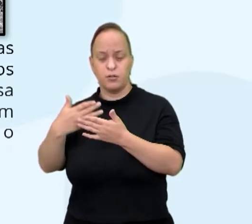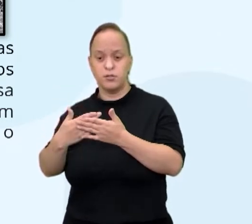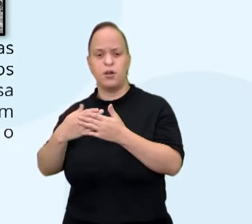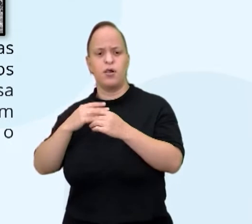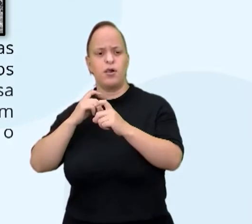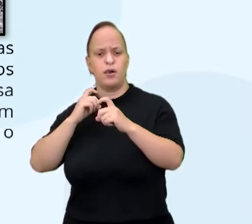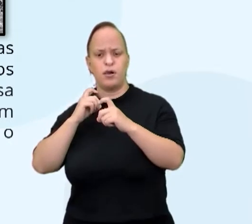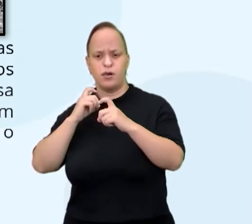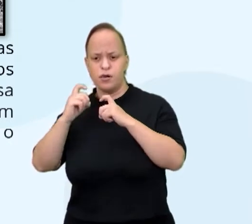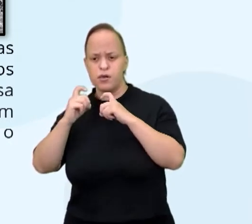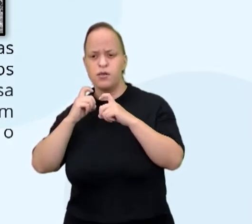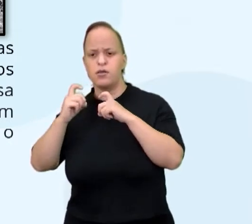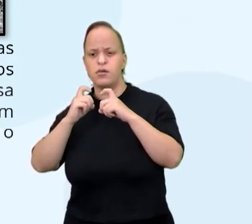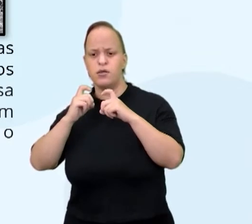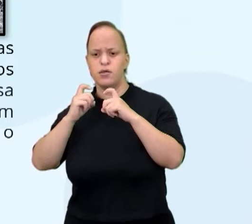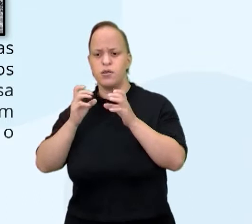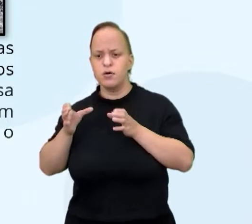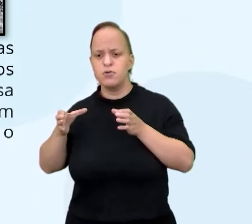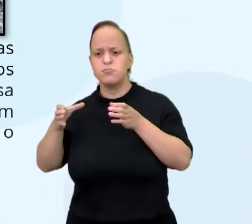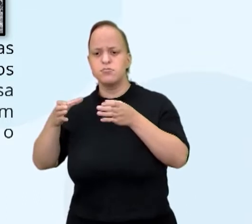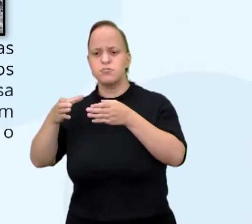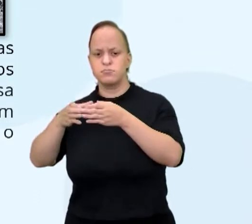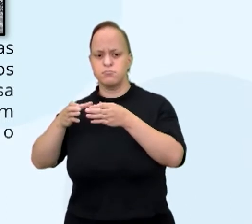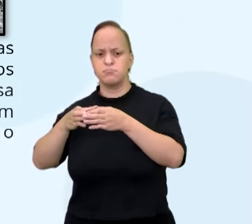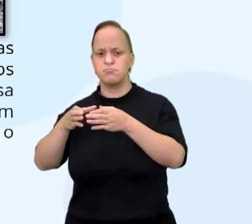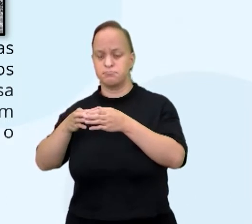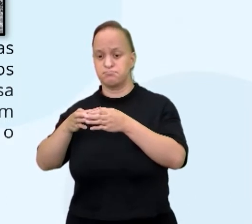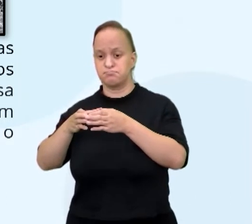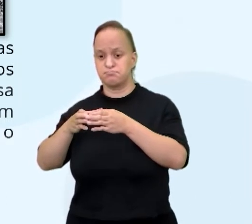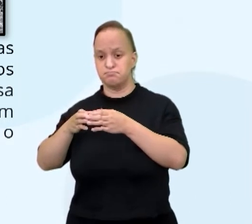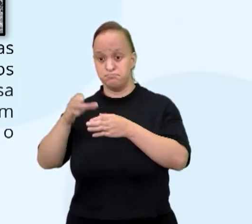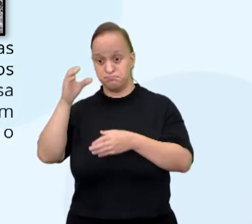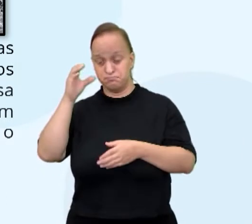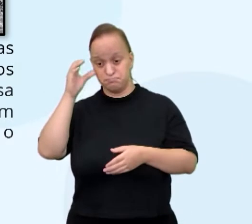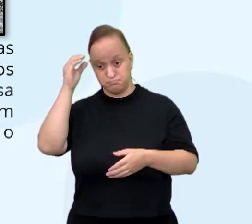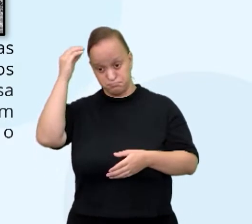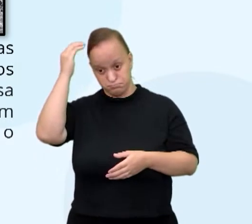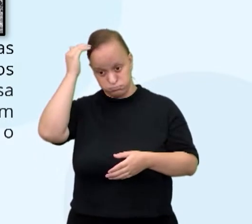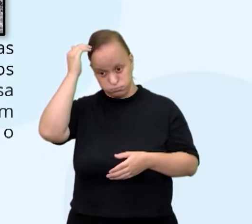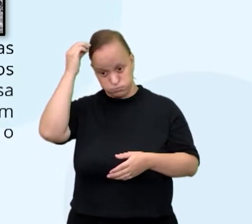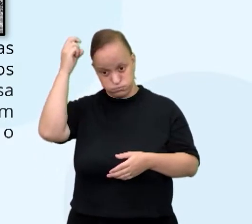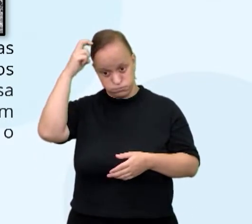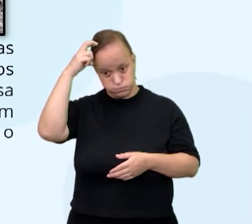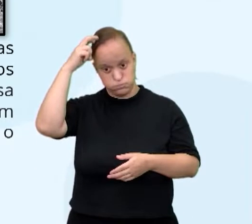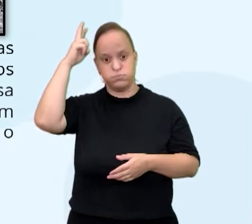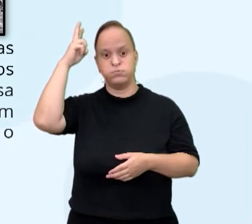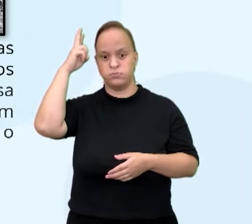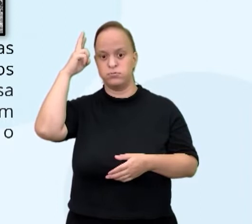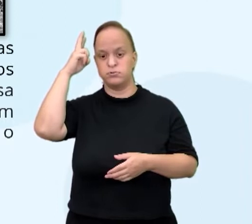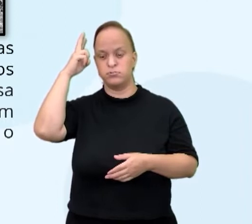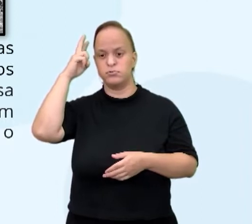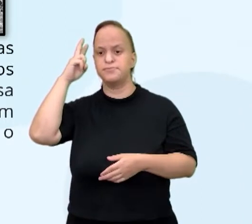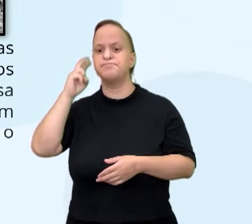houve uma grande reunião das elites intelectuais em Paris, com a apresentação de